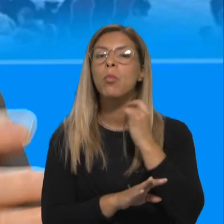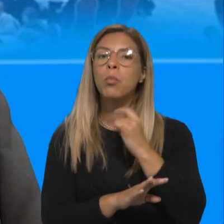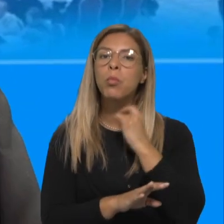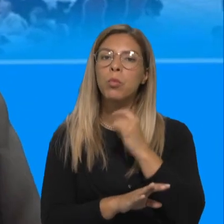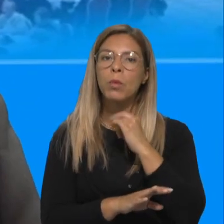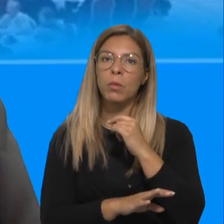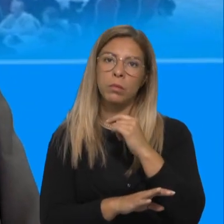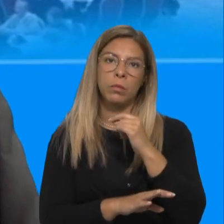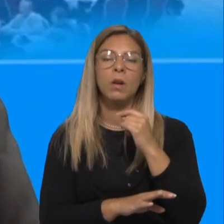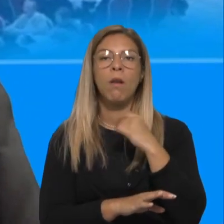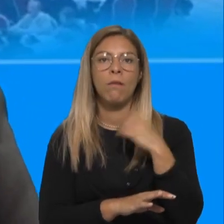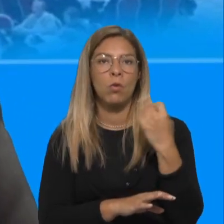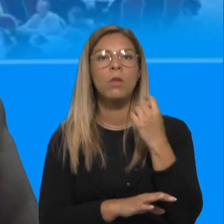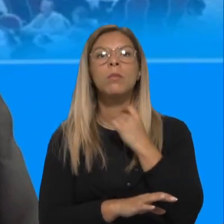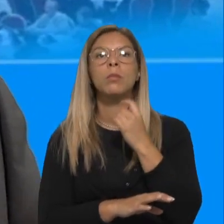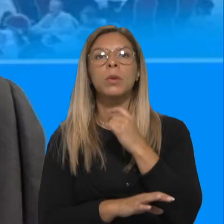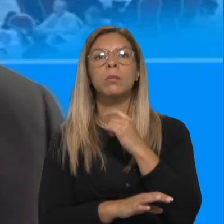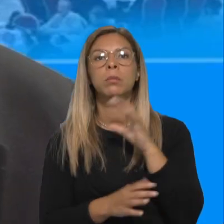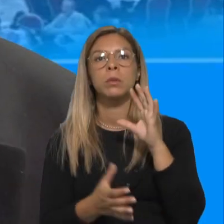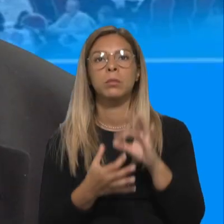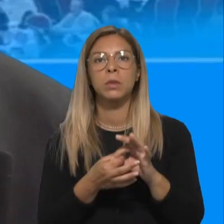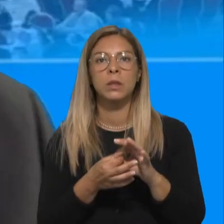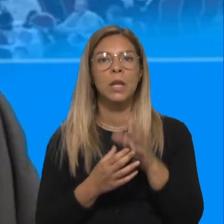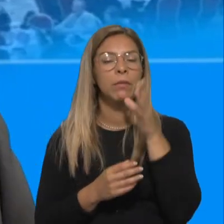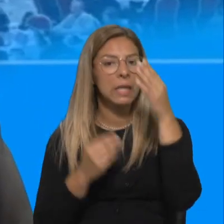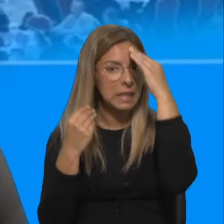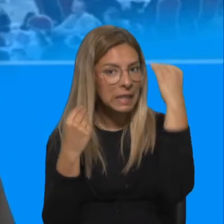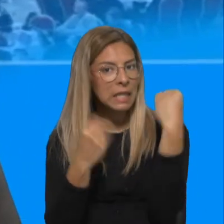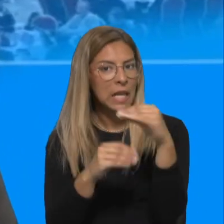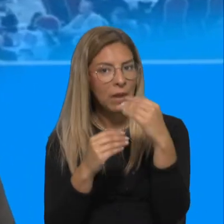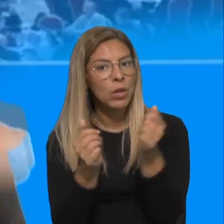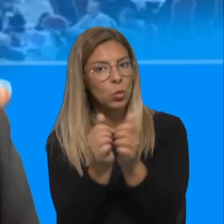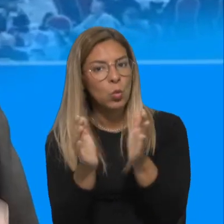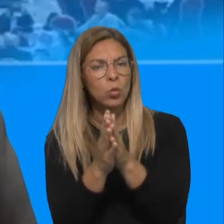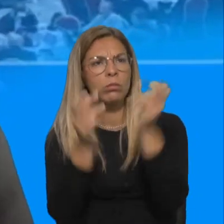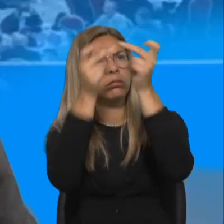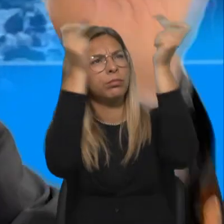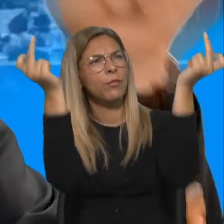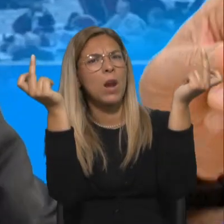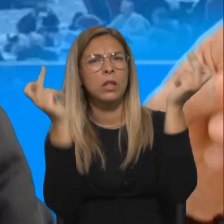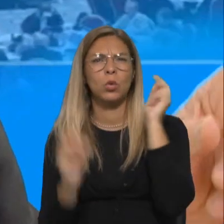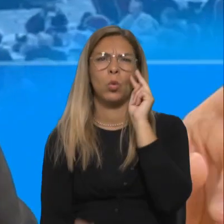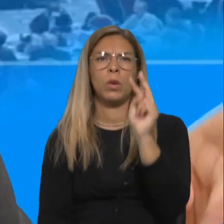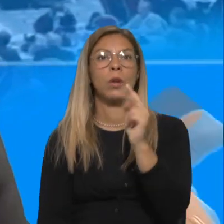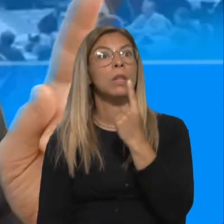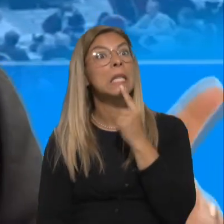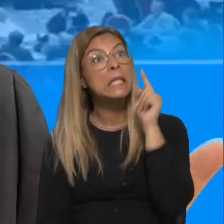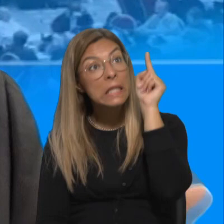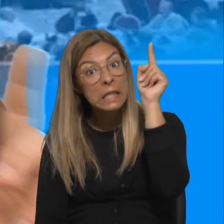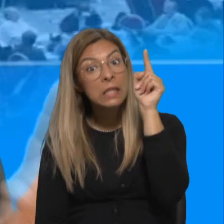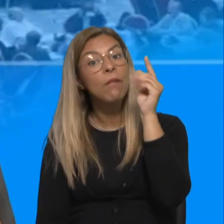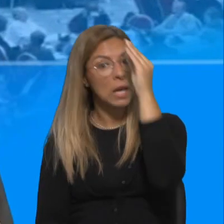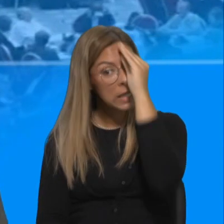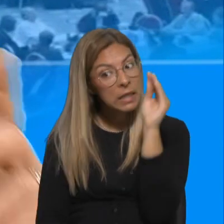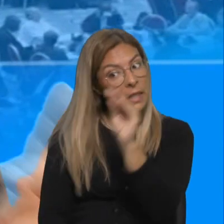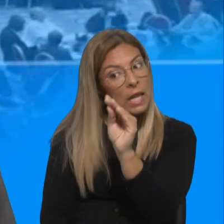legenda do Evangelho de São João que diz: "Ele vos dá Cebit Omni, ele vos ensinará tudo." E lembro perfeitamente da minha mãe me dizer: "É ele que te vai ensinar, é ele que vai ajudar."